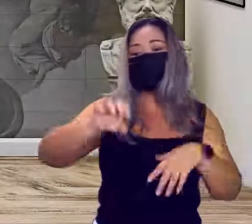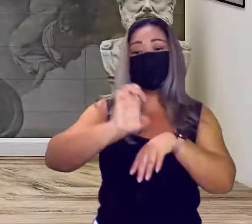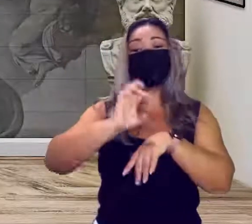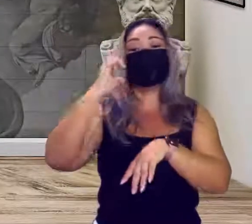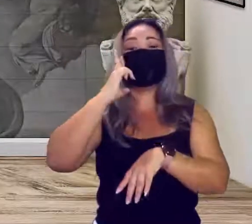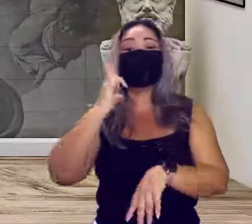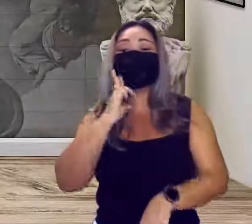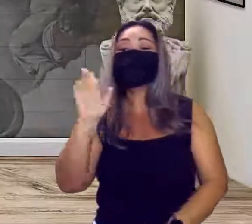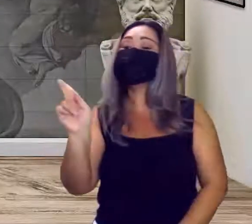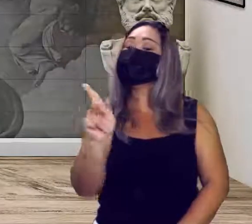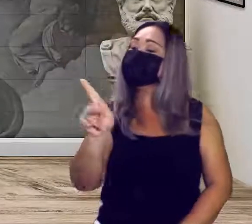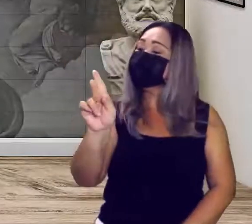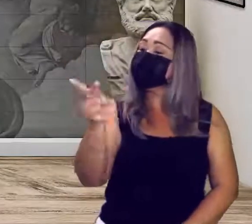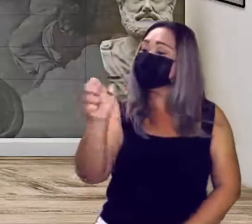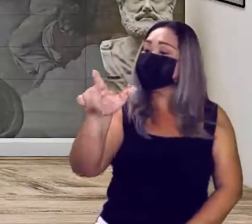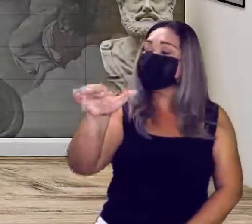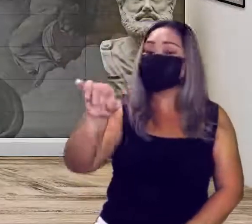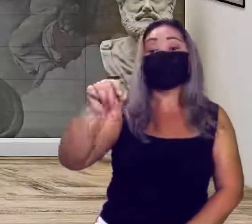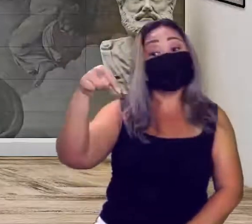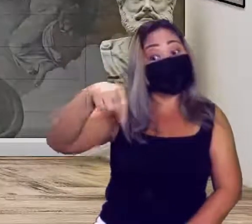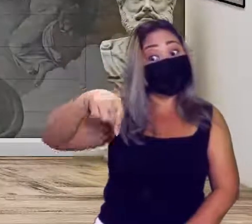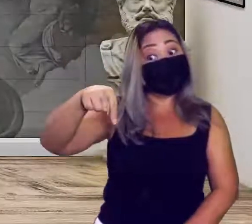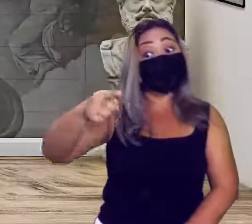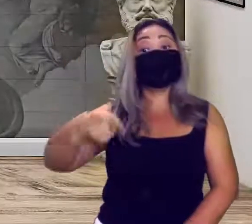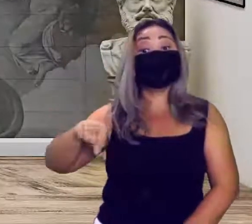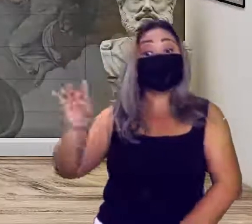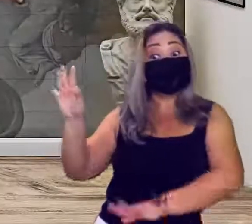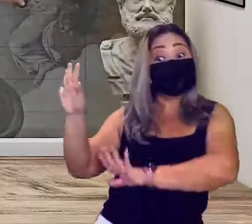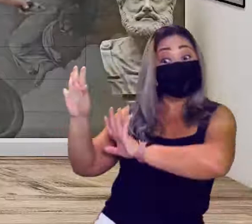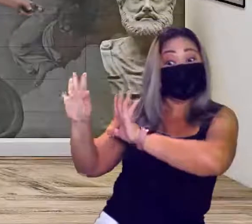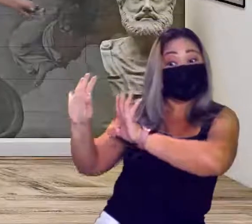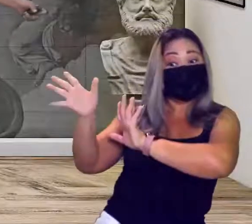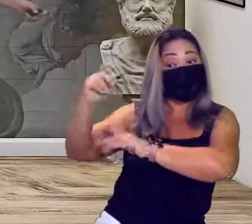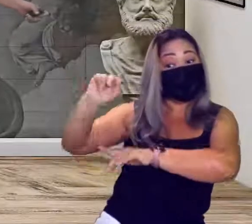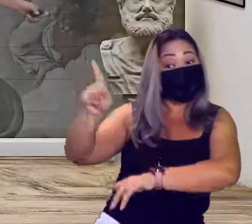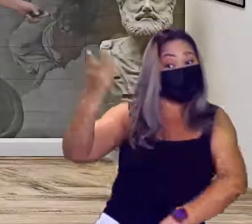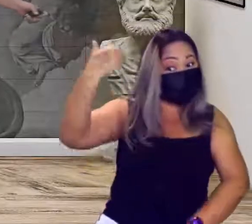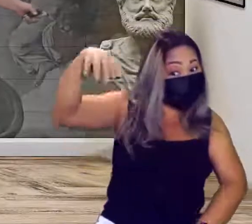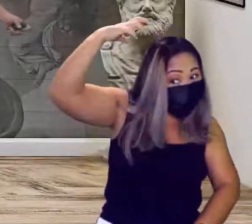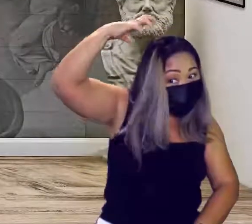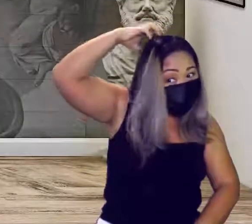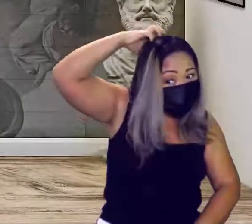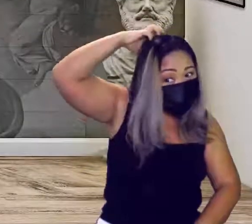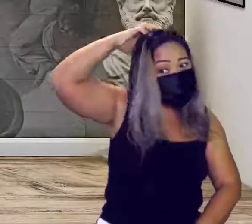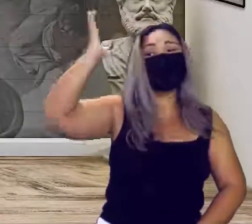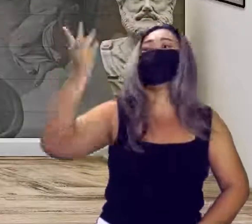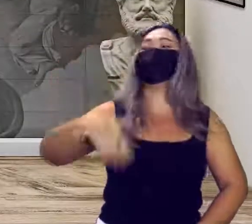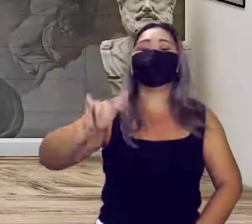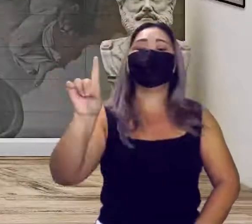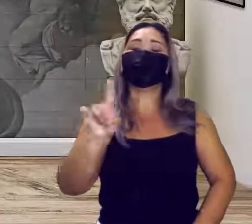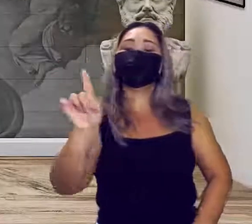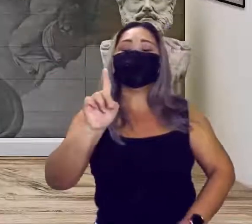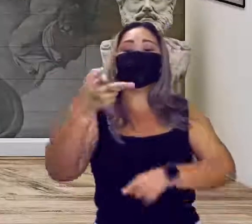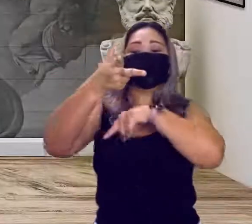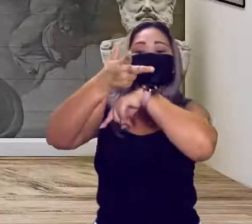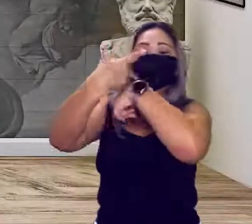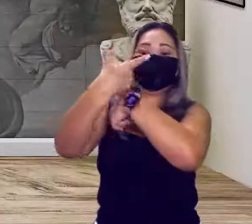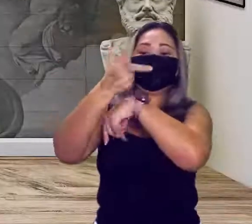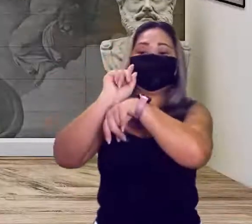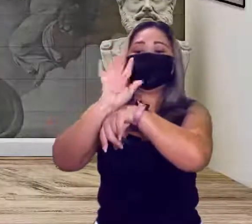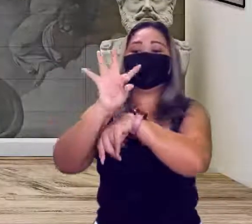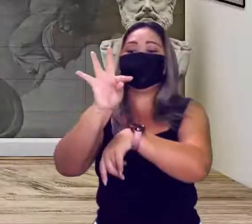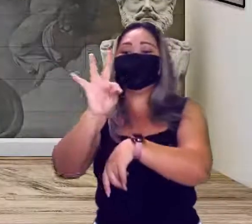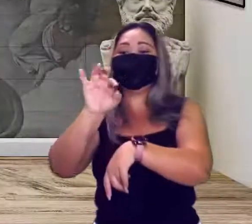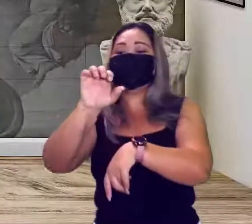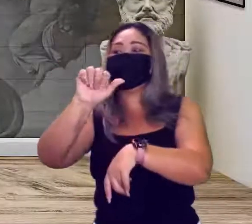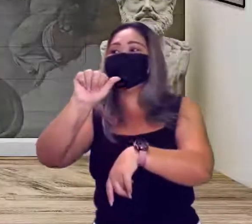sou o professor Hélio, né? Estou aqui nesse momento e temos a professora Aldelina, né? Tem um pessoal do estúdio aqui, da